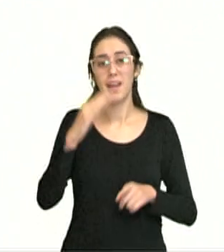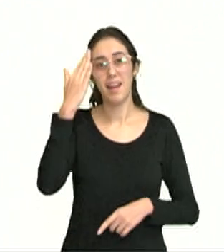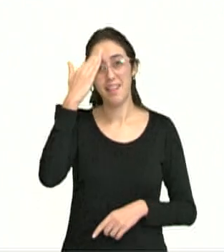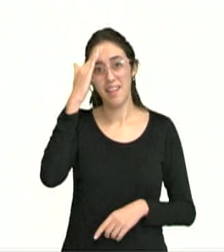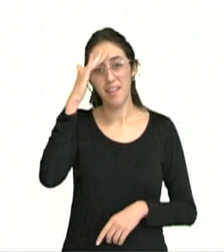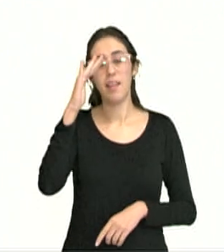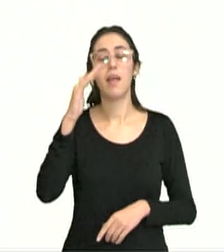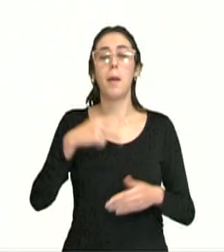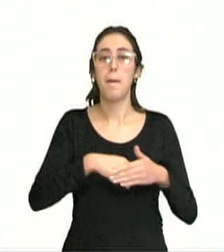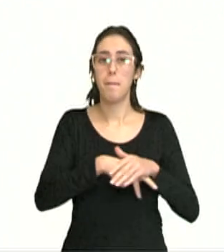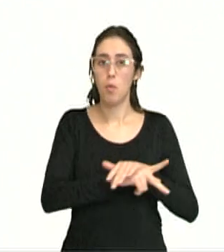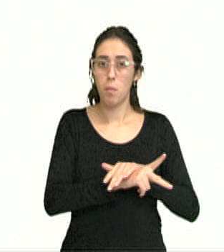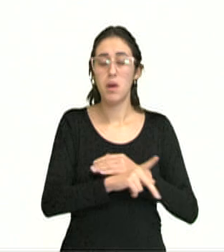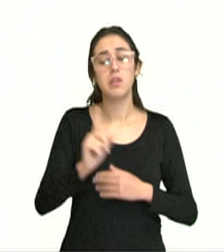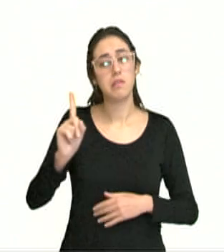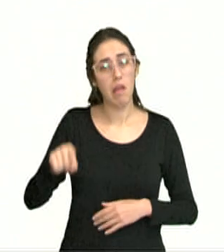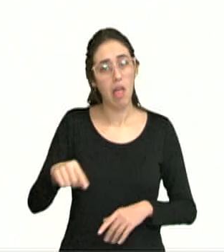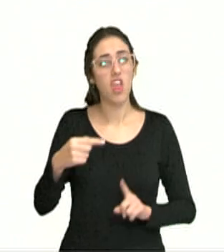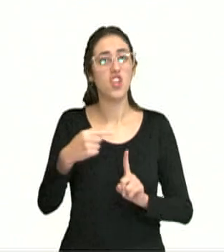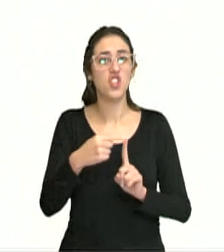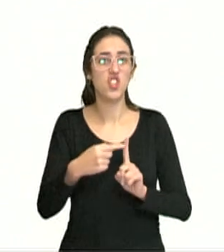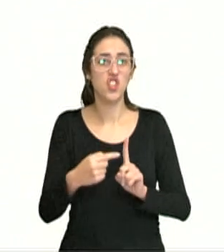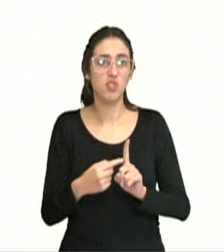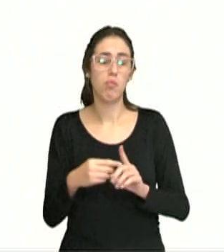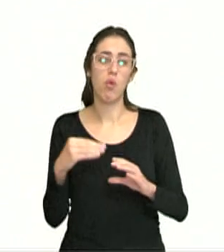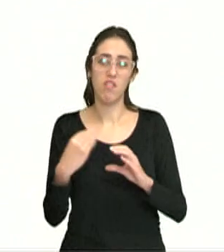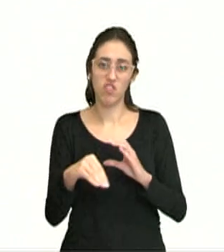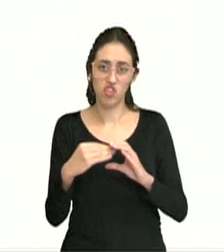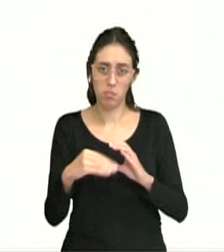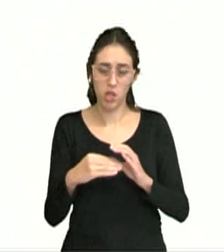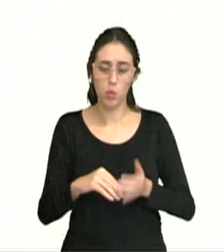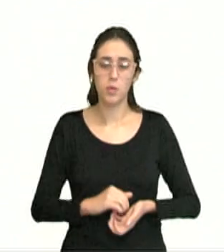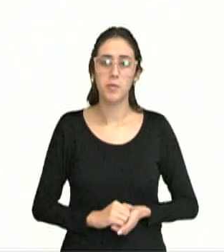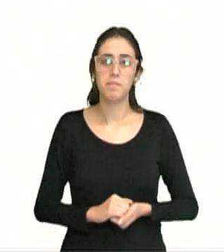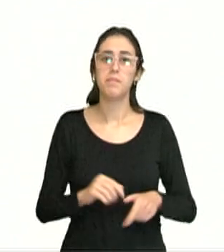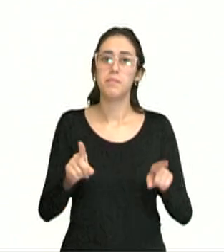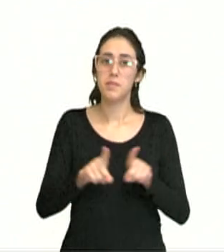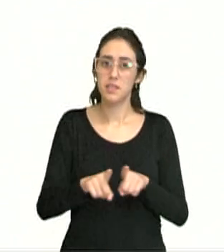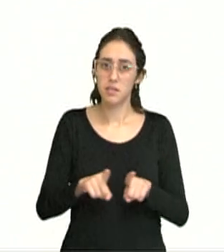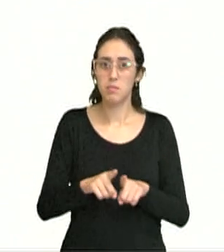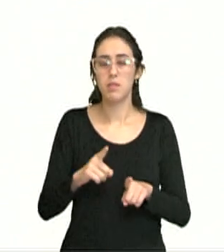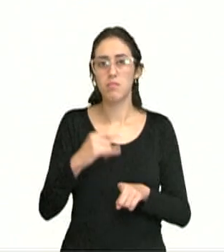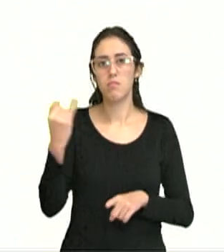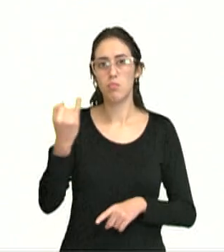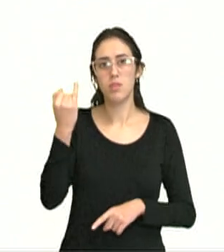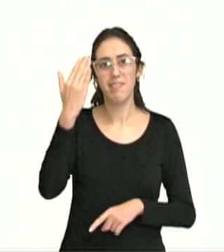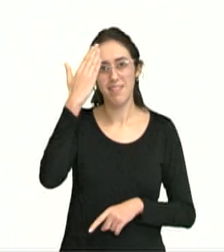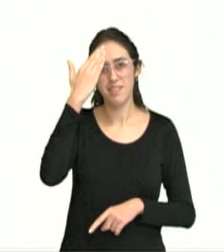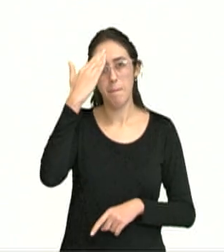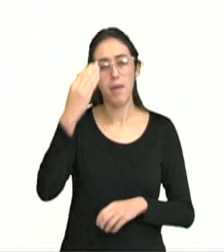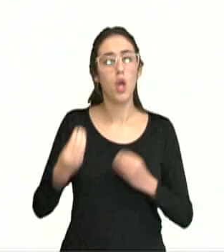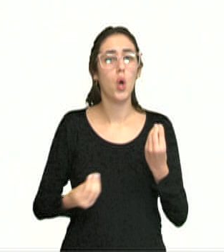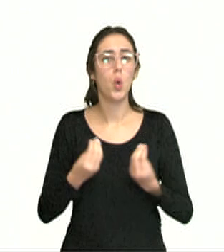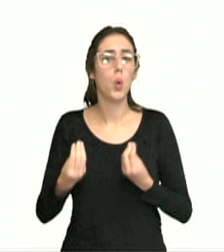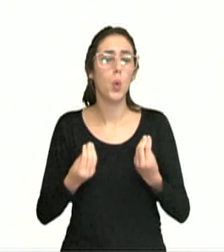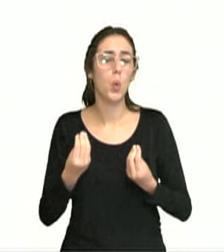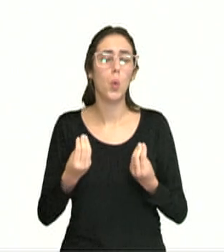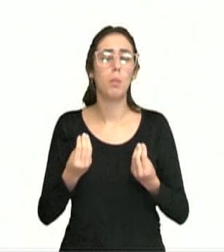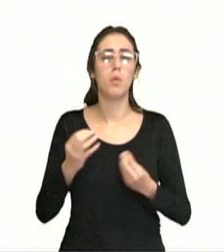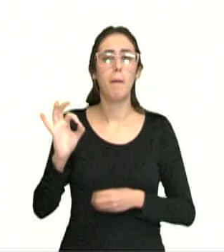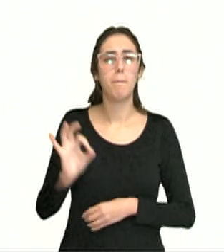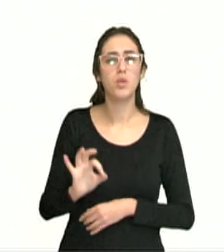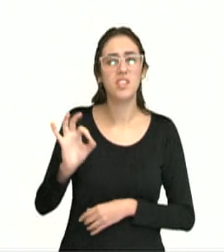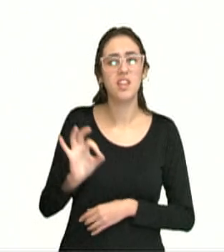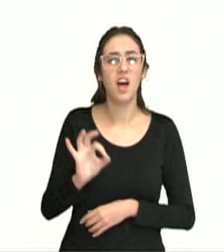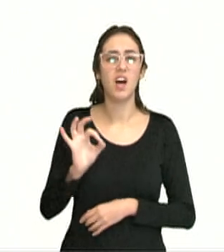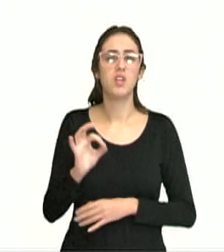é um dos tipos de investimento que a gente pode ter. E aplicar, obviamente, o conceito de porcentagem, porque ela